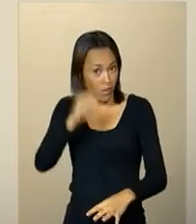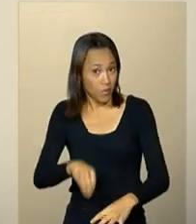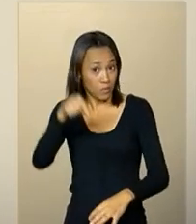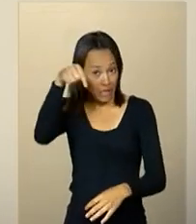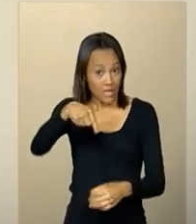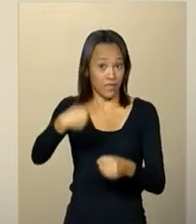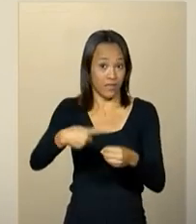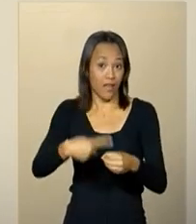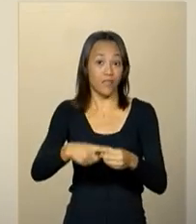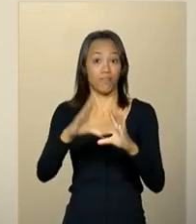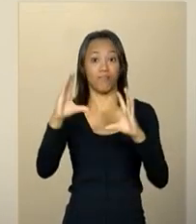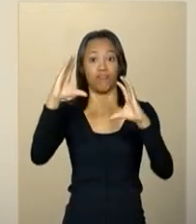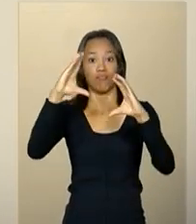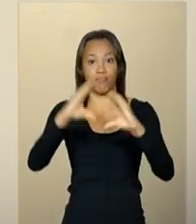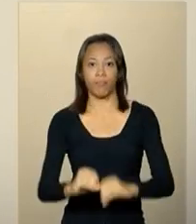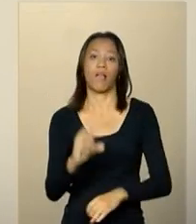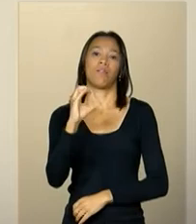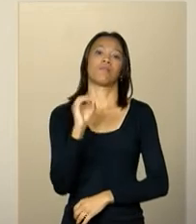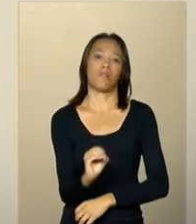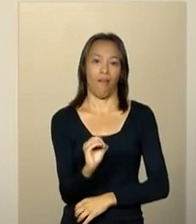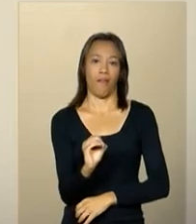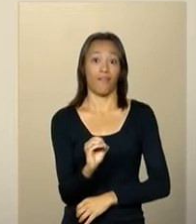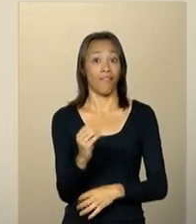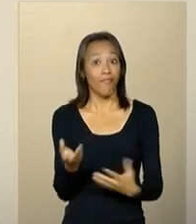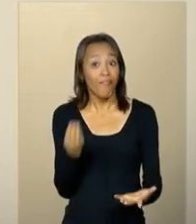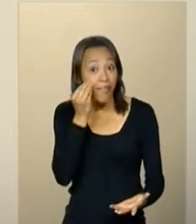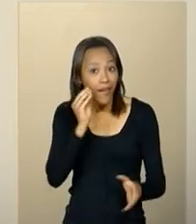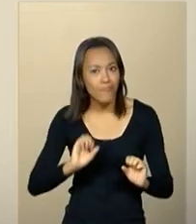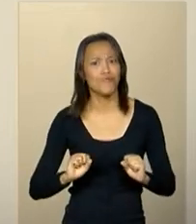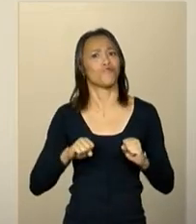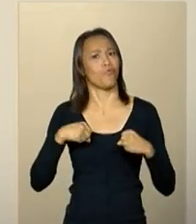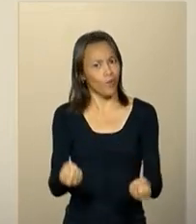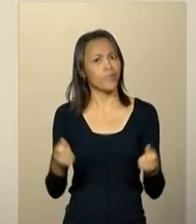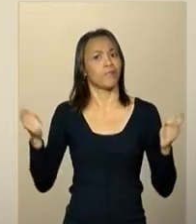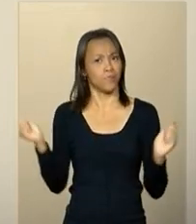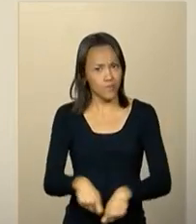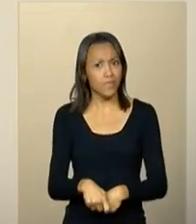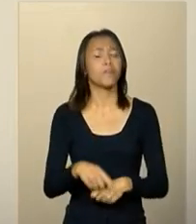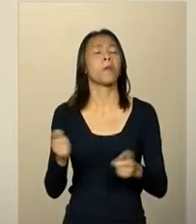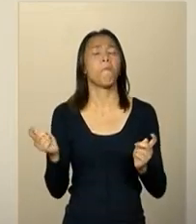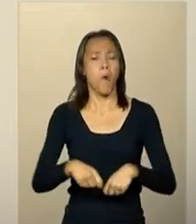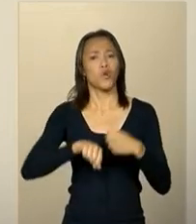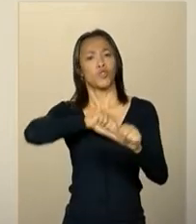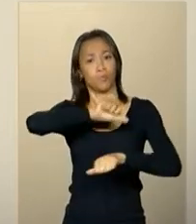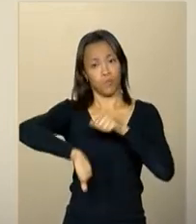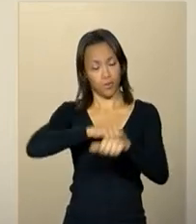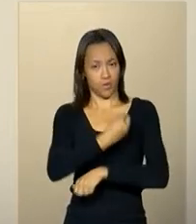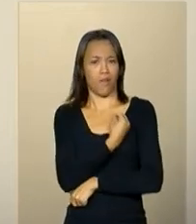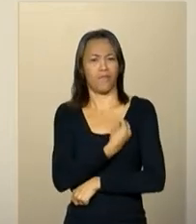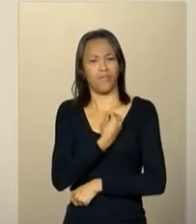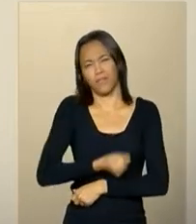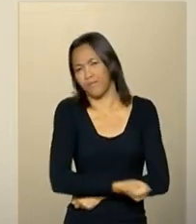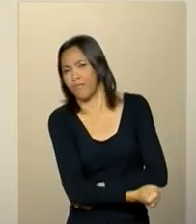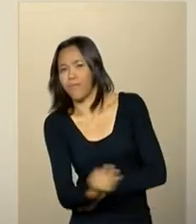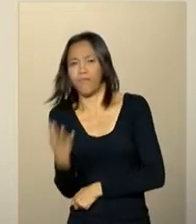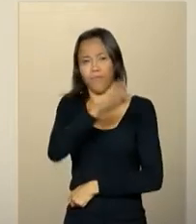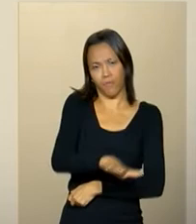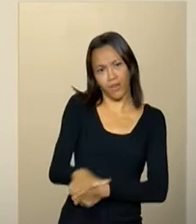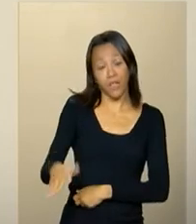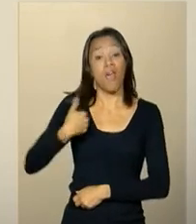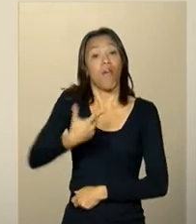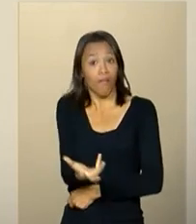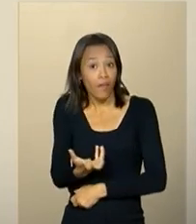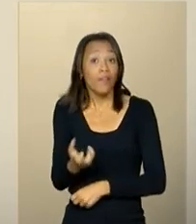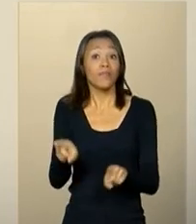na cidade caiu para zero veja que esse é um esforço que vale a pena e pode mudar a vida de muita criança